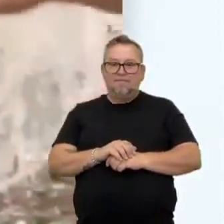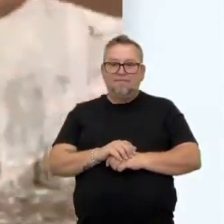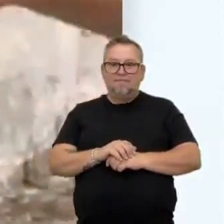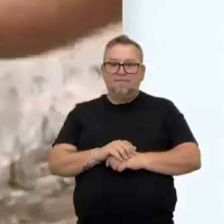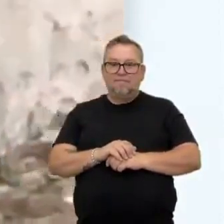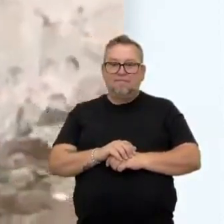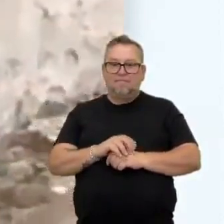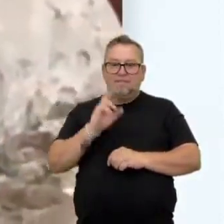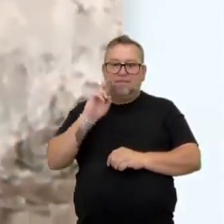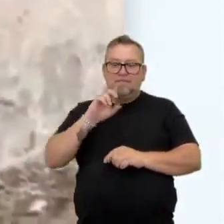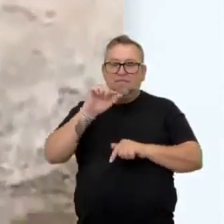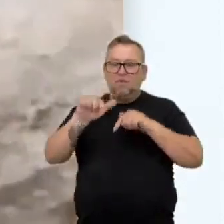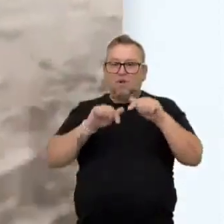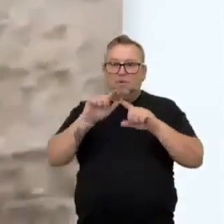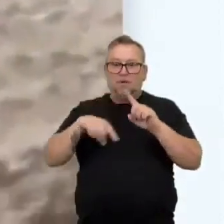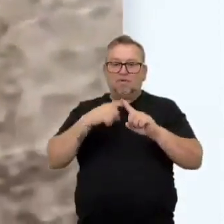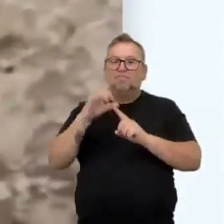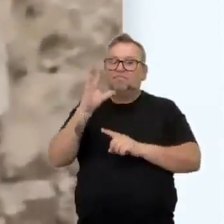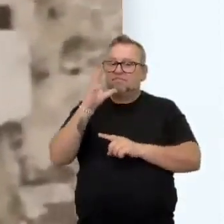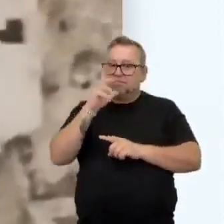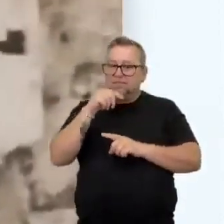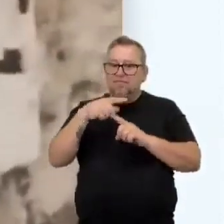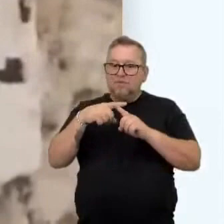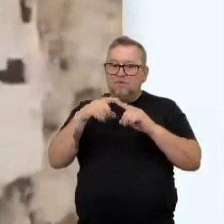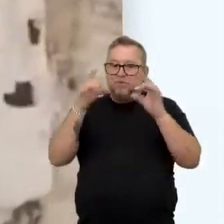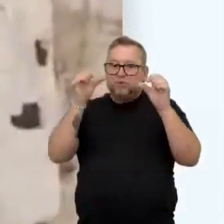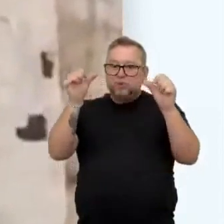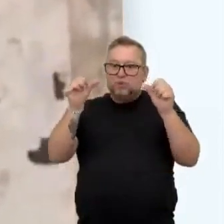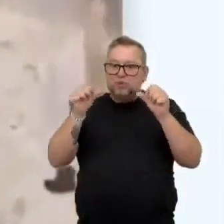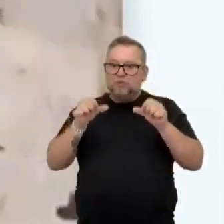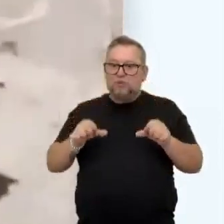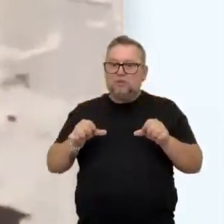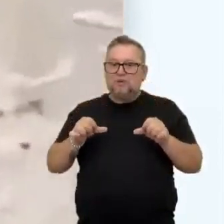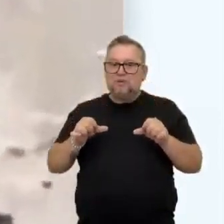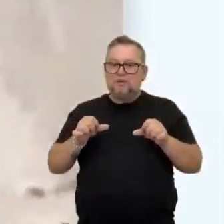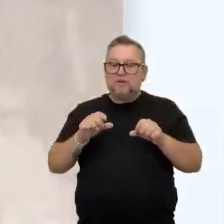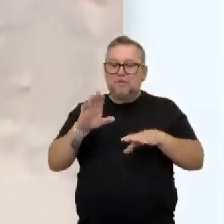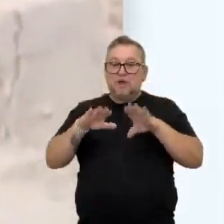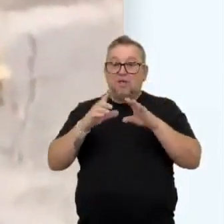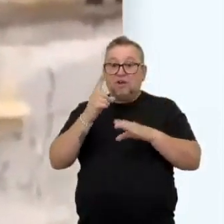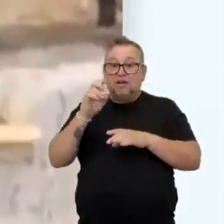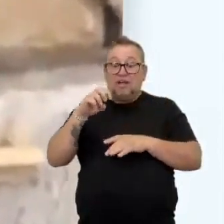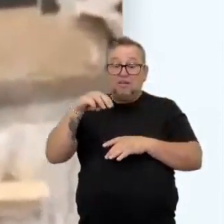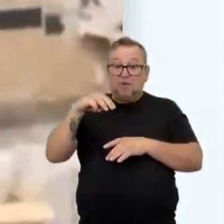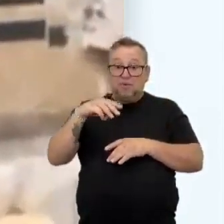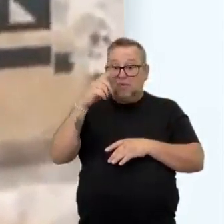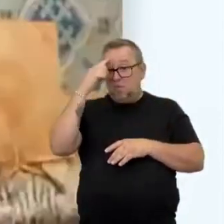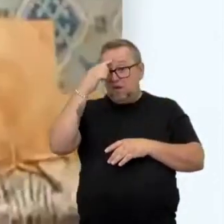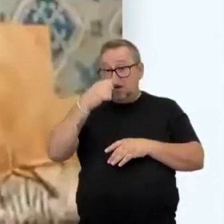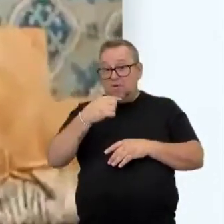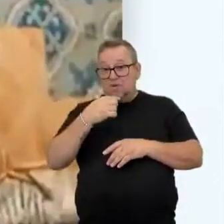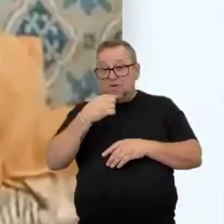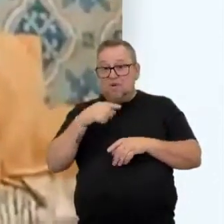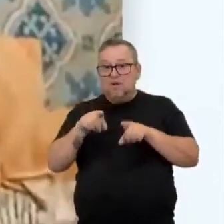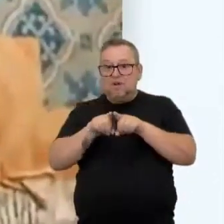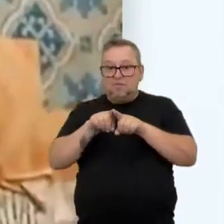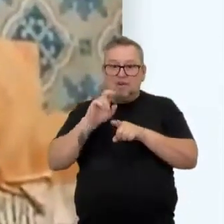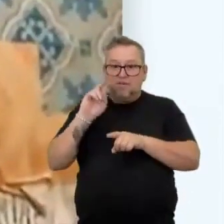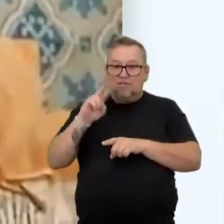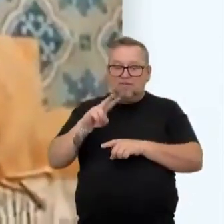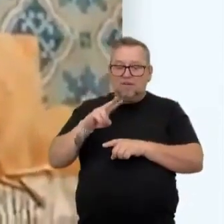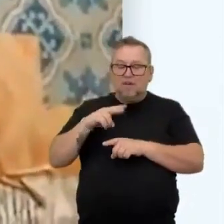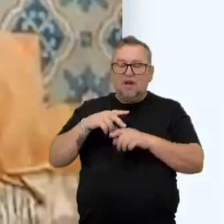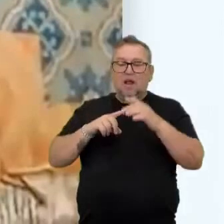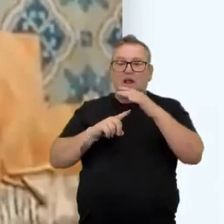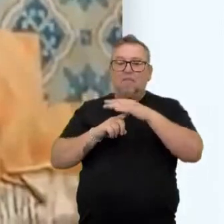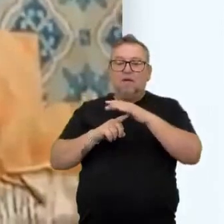E esse aqui é um dos trabalhos que mais durou do Poro, porque tem trabalho do Poro que dura 15 minutos, meia hora. Aquele lá da Praça 7 mesmo, que